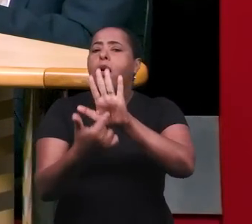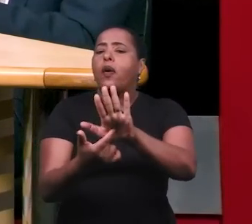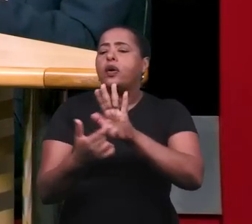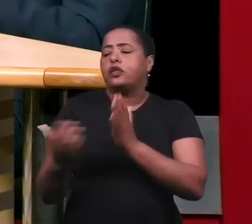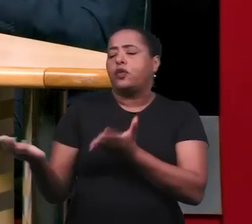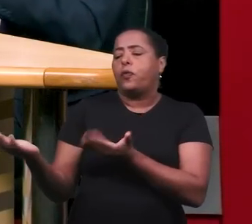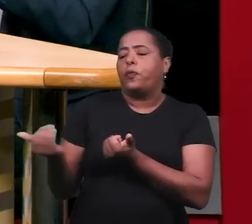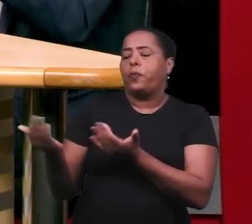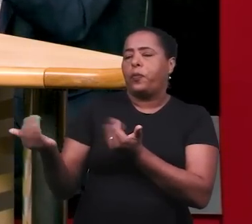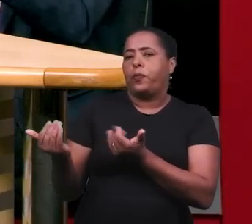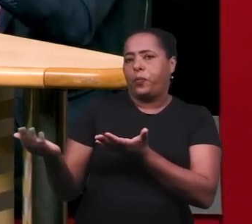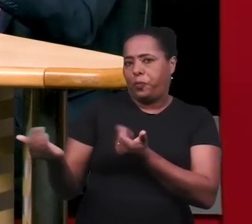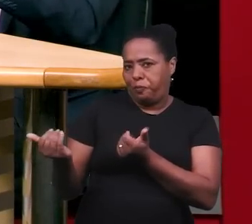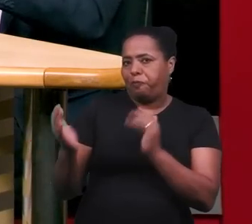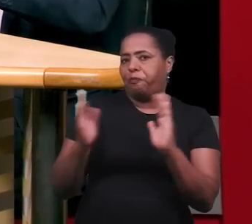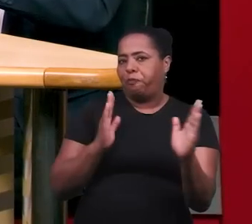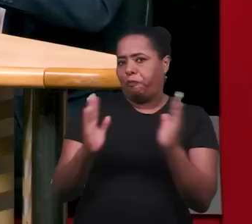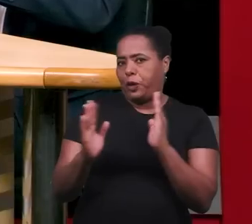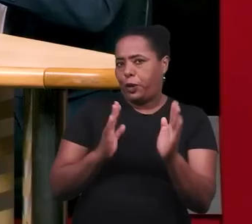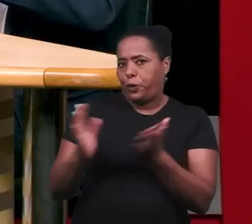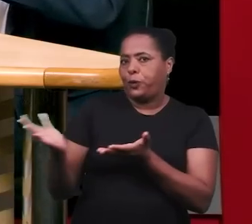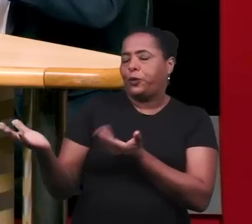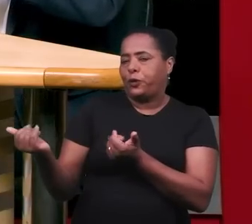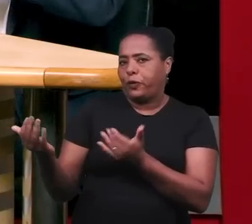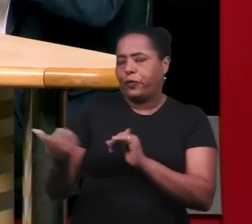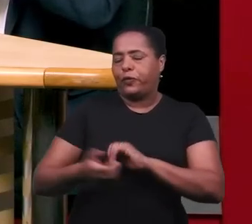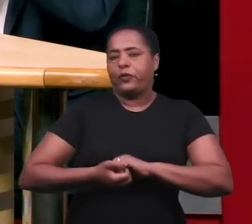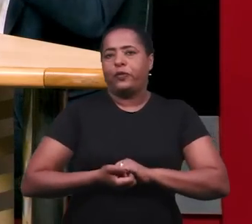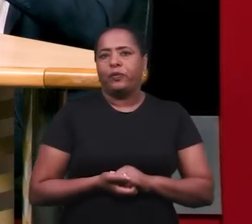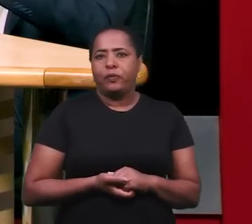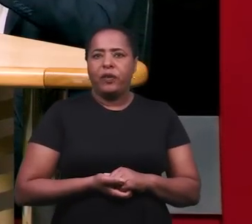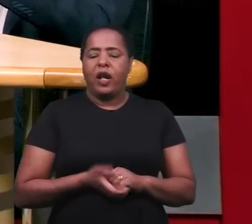ele era jovem. Era o romance, né? Porque ali era o